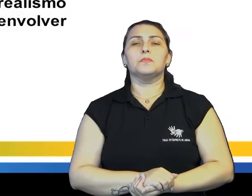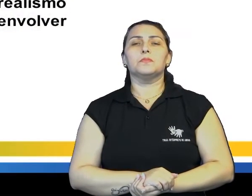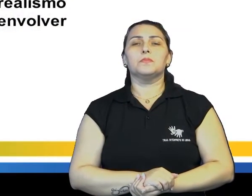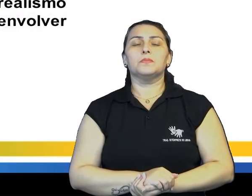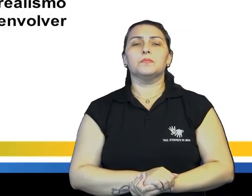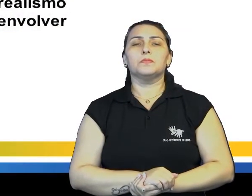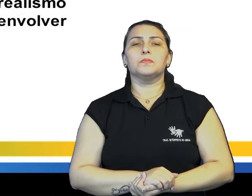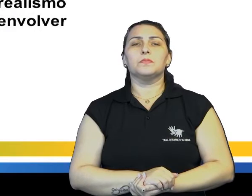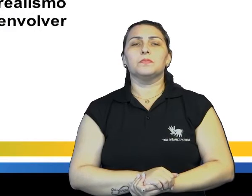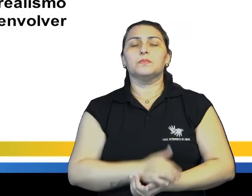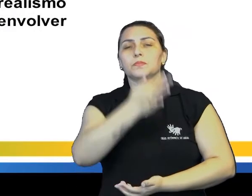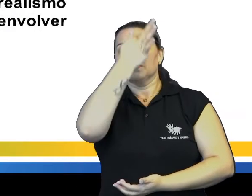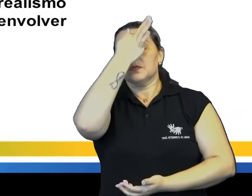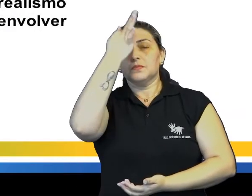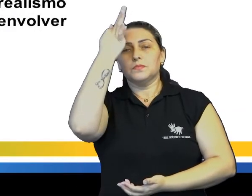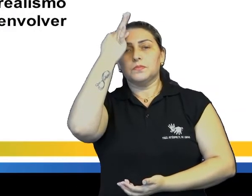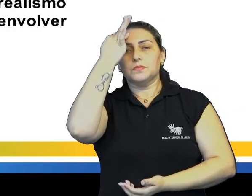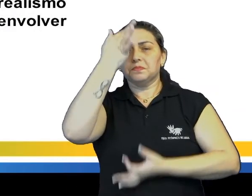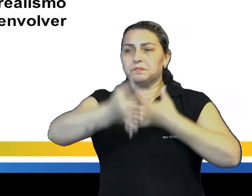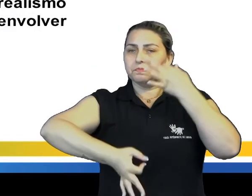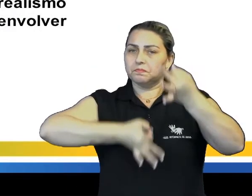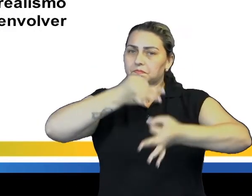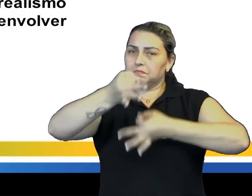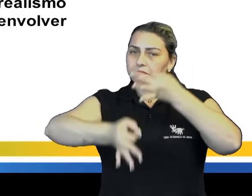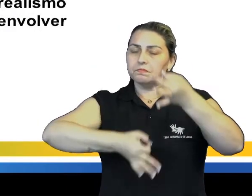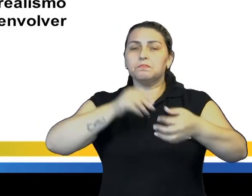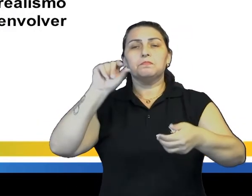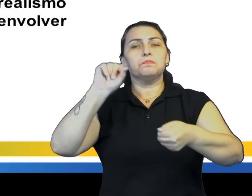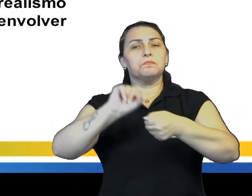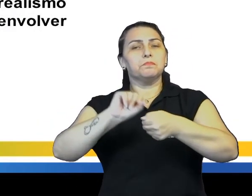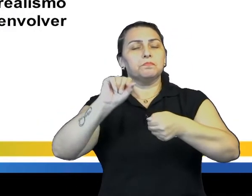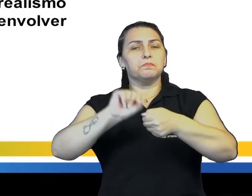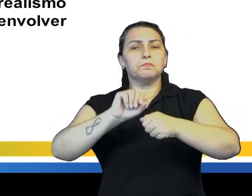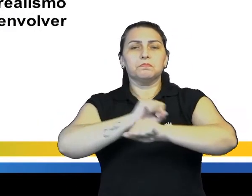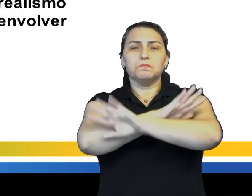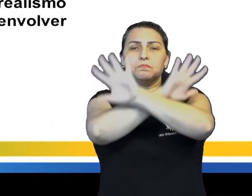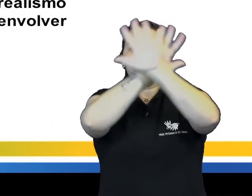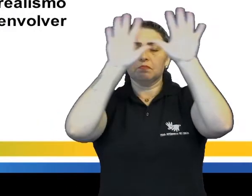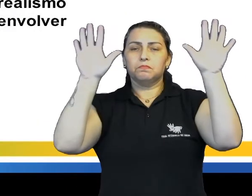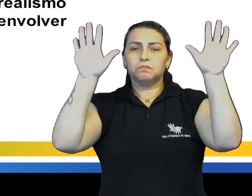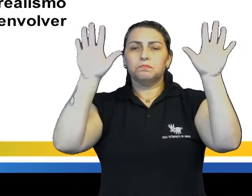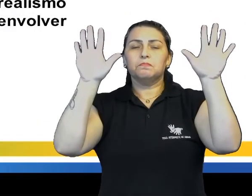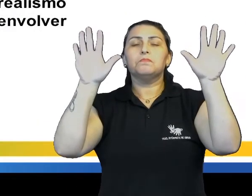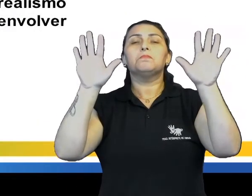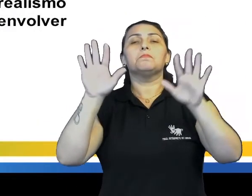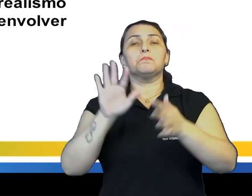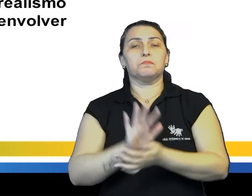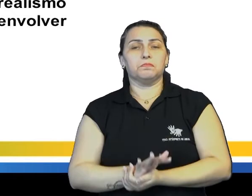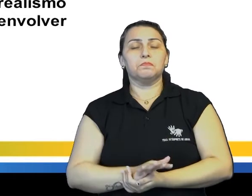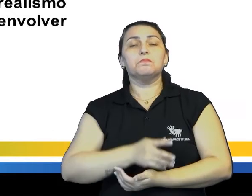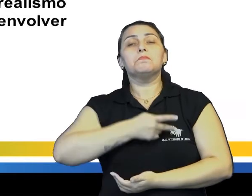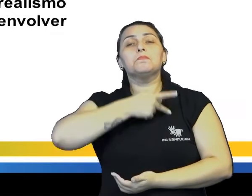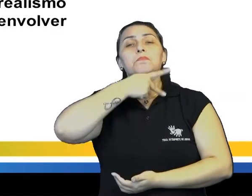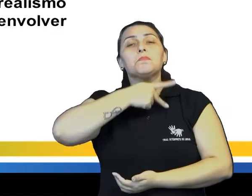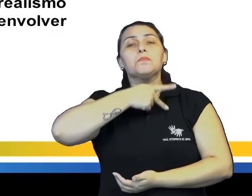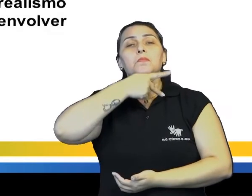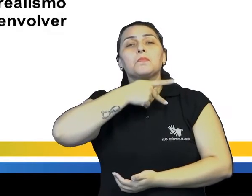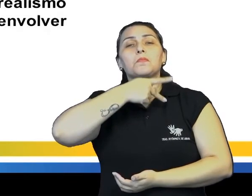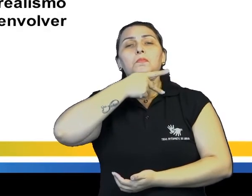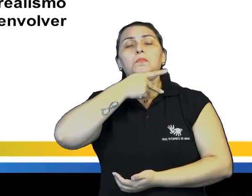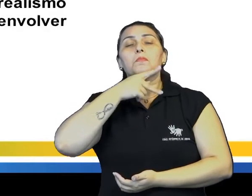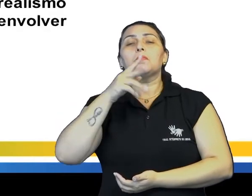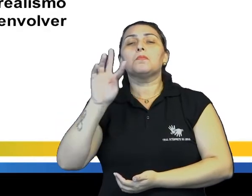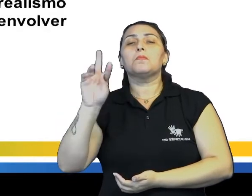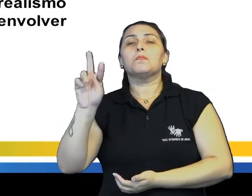quarto tópico, a filosofia como crítica, fazendo uma das claras alusões à utopia deste Platão, até Thomas